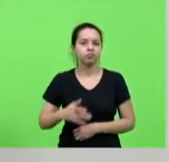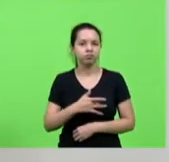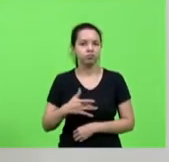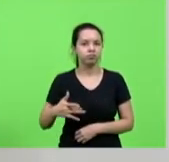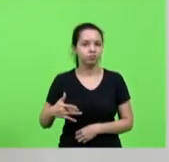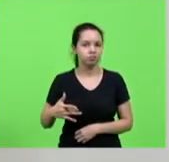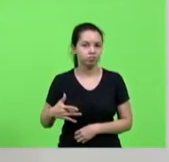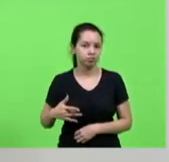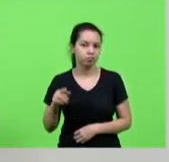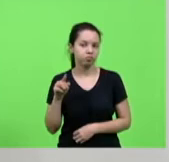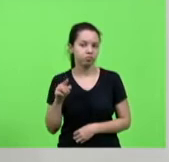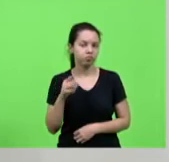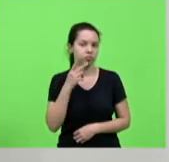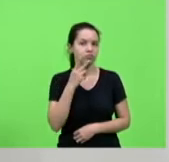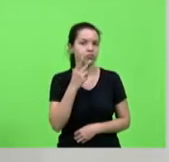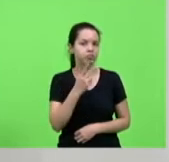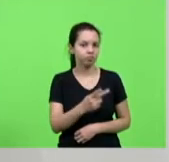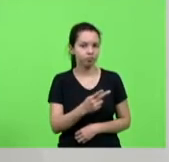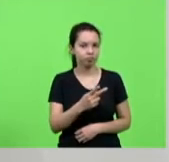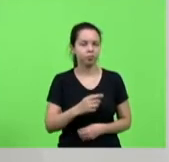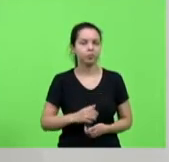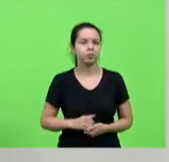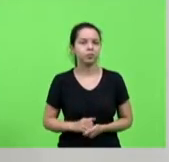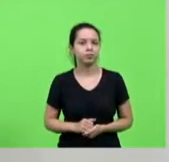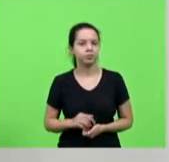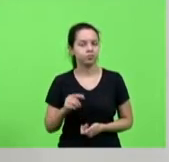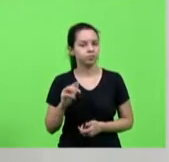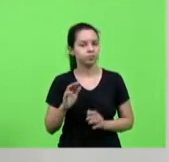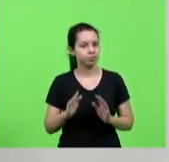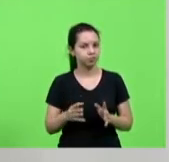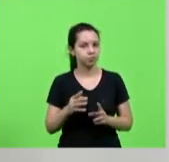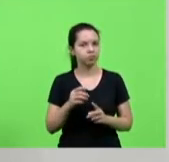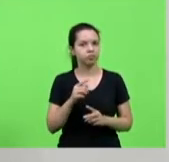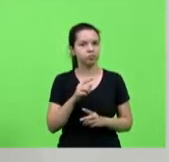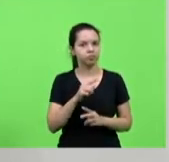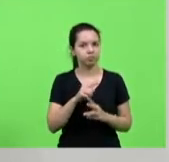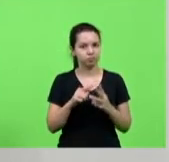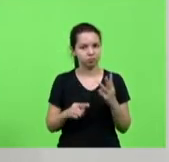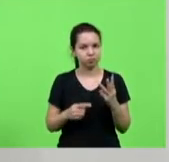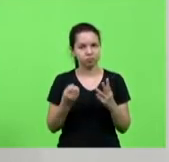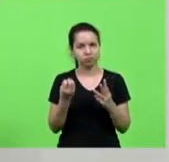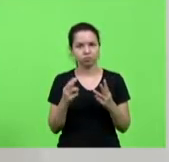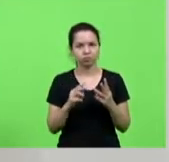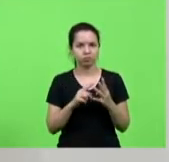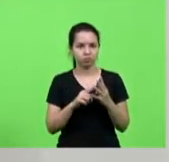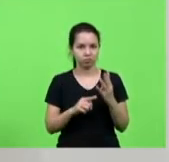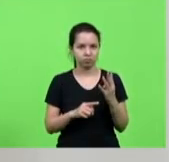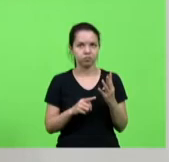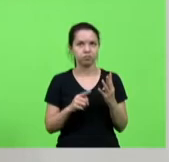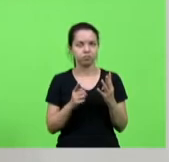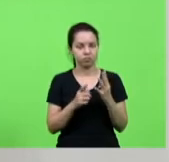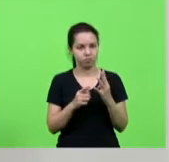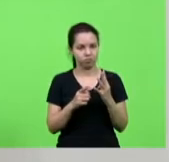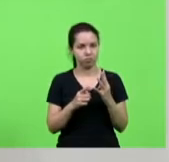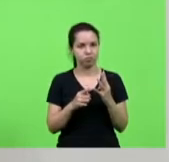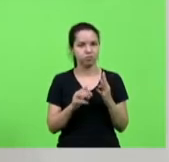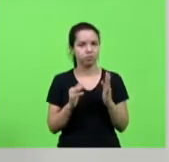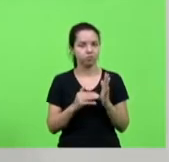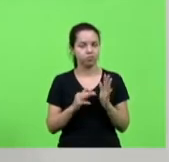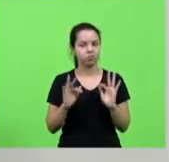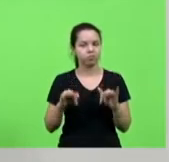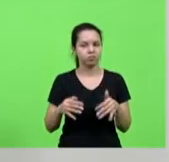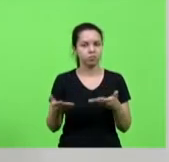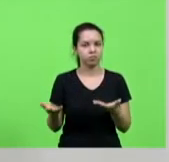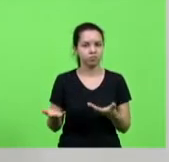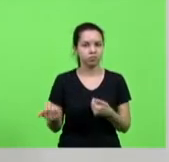que esse último, né, porque já passaram 3 ou 4, se não me engano, então esse último ministro da Saúde que